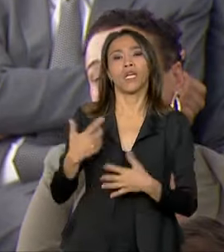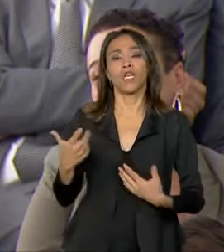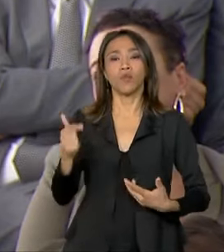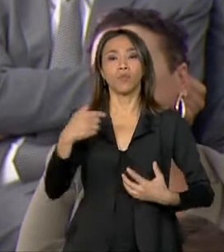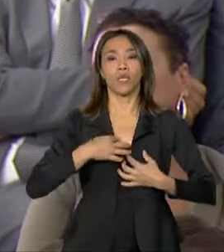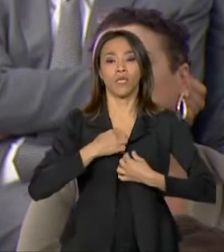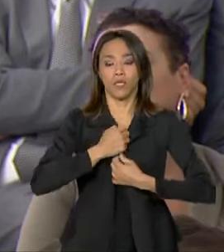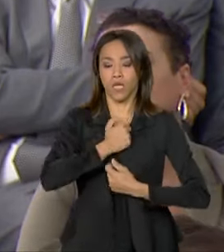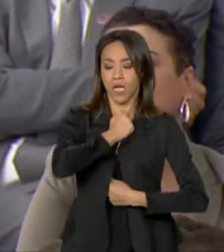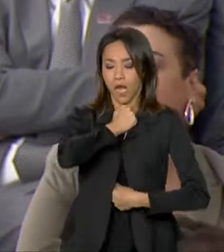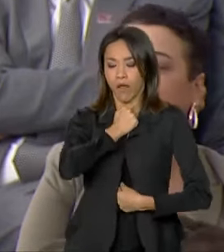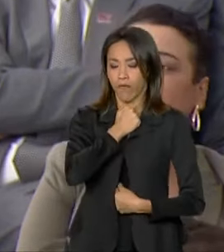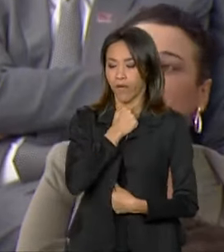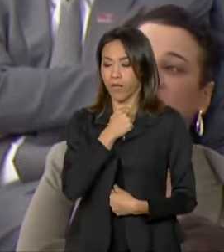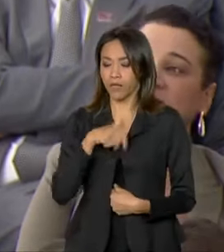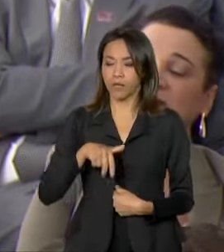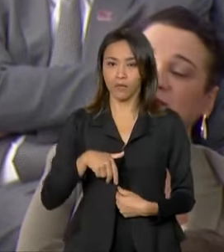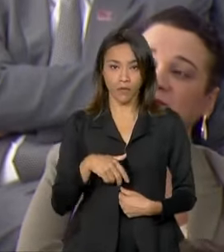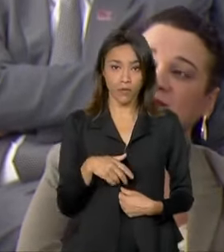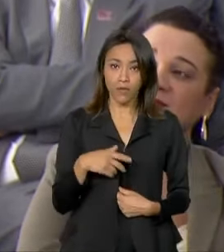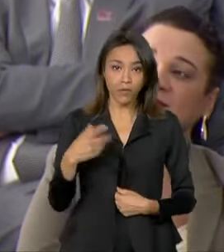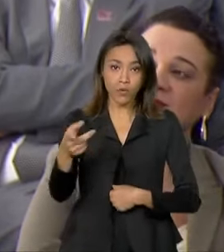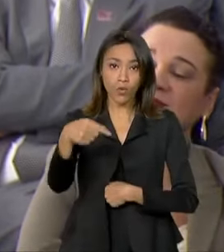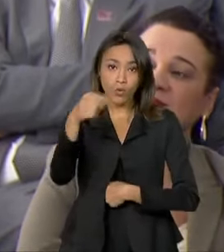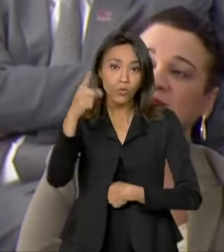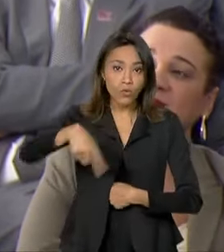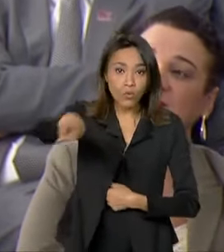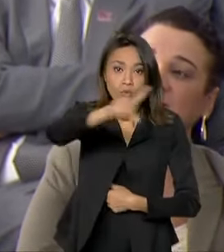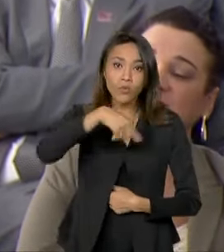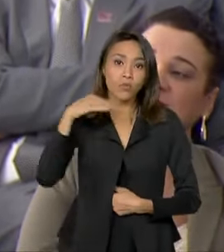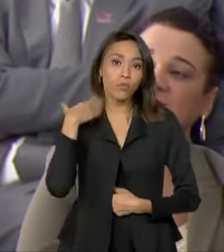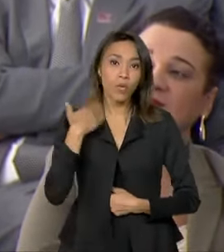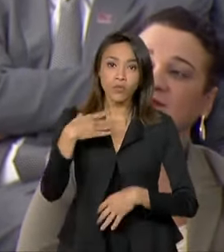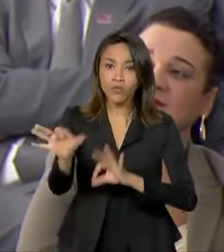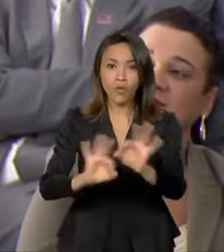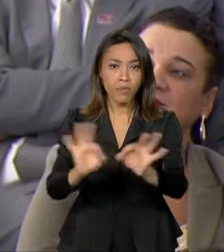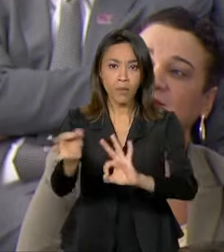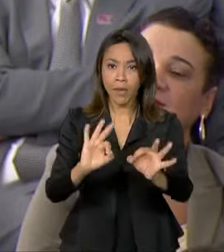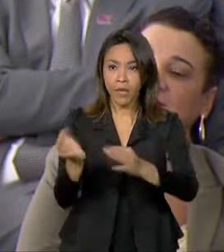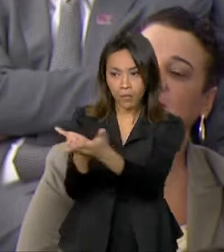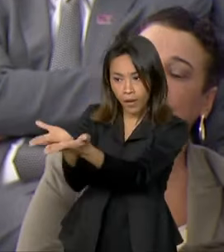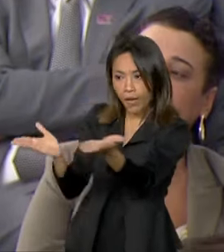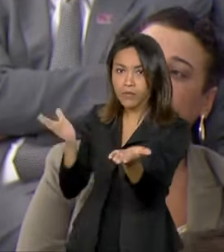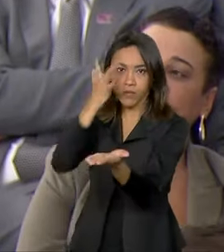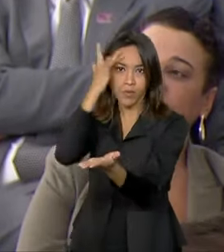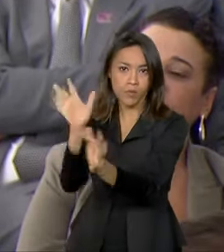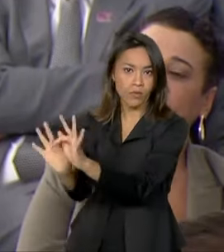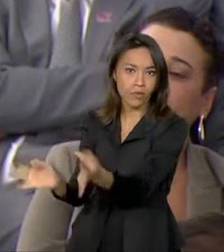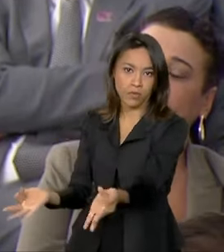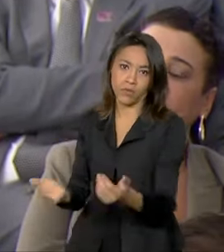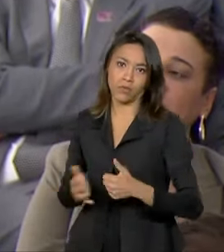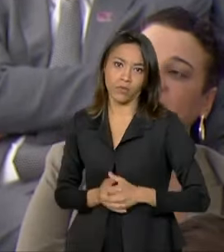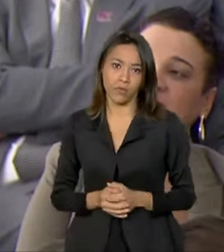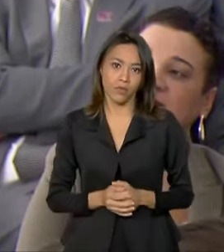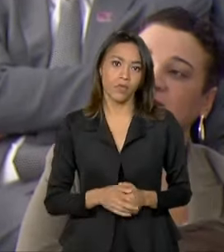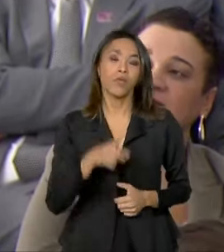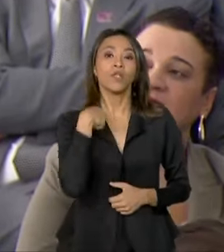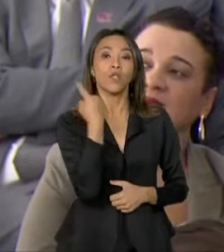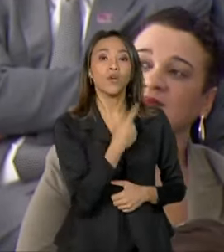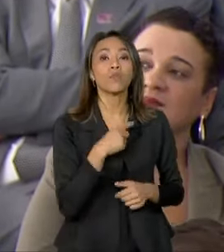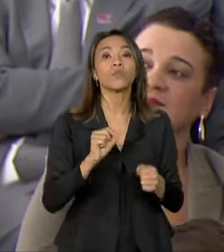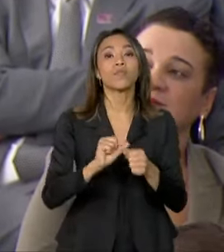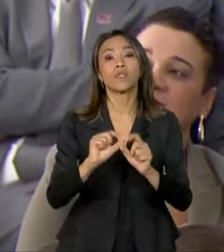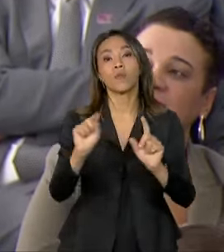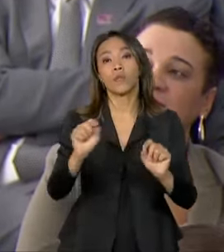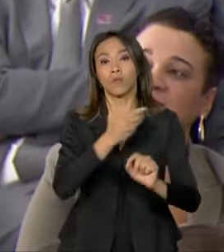gravata, que não chegam bem vestidos, os bancos não foram tão preparados para isso. E o que nós estamos fazendo é o seguinte, é criando as